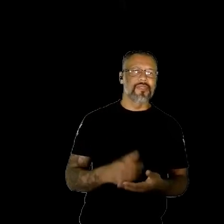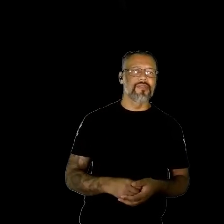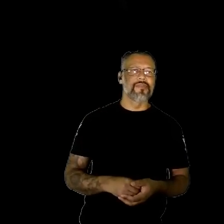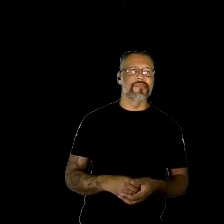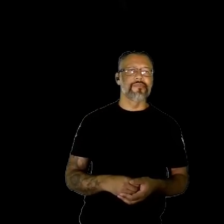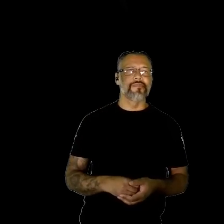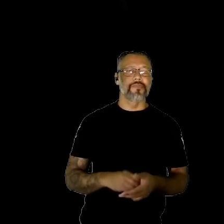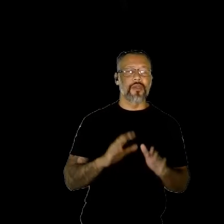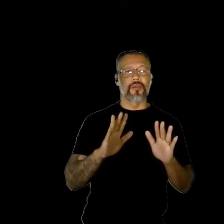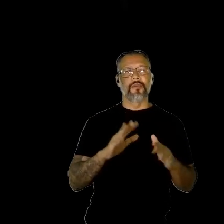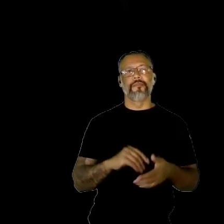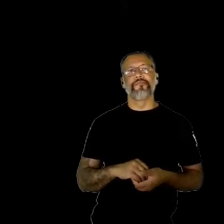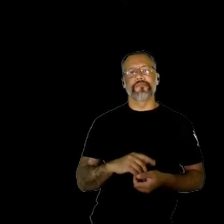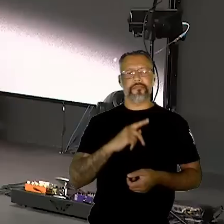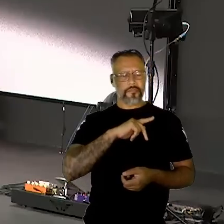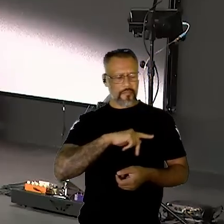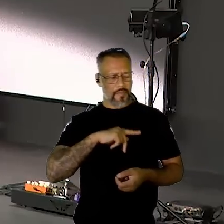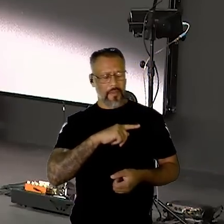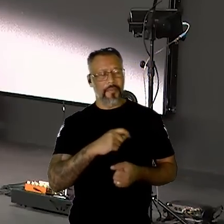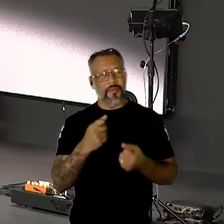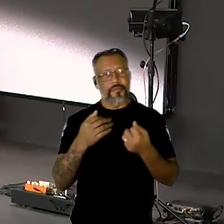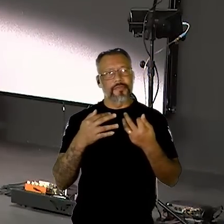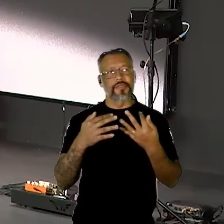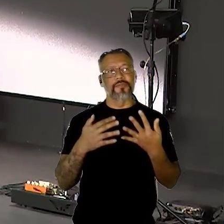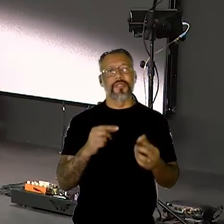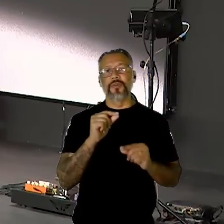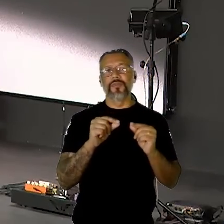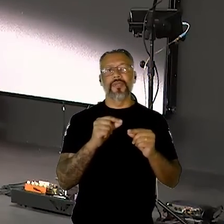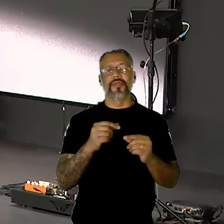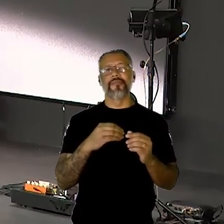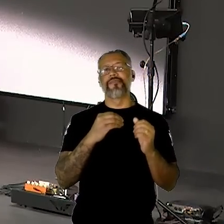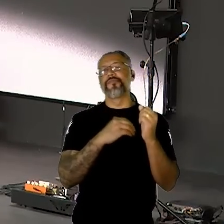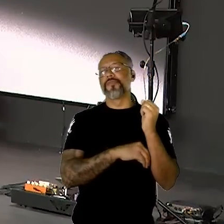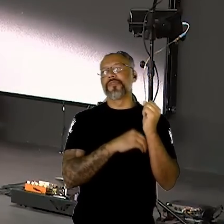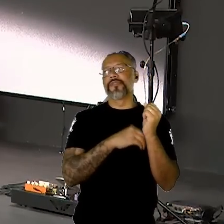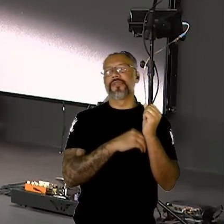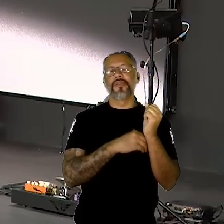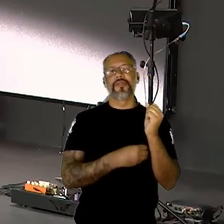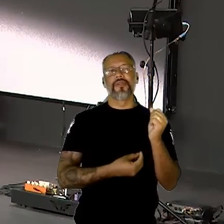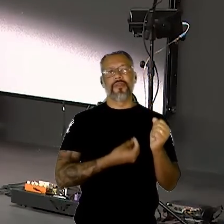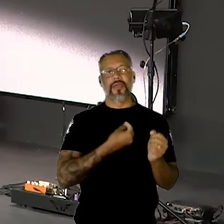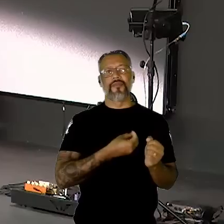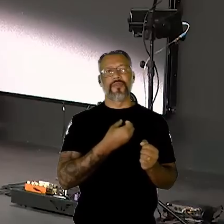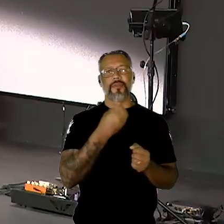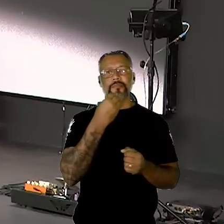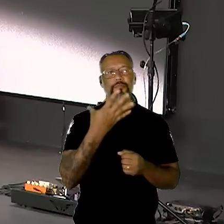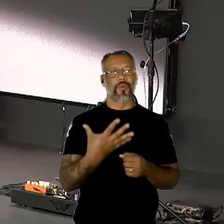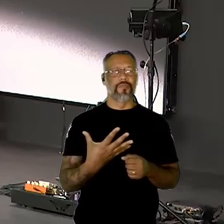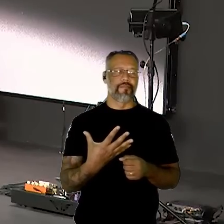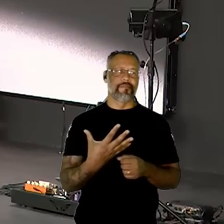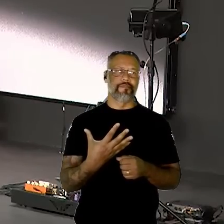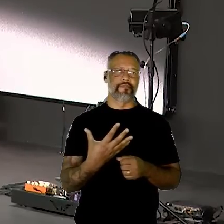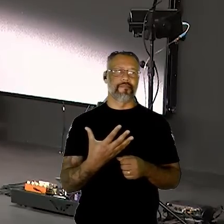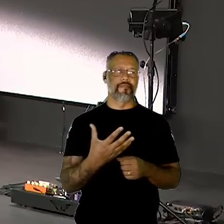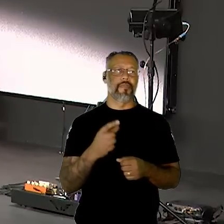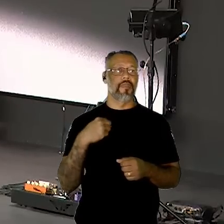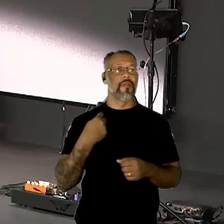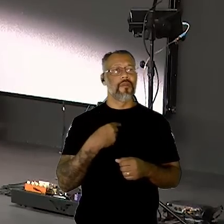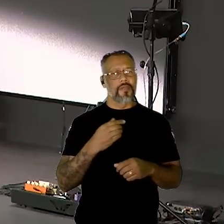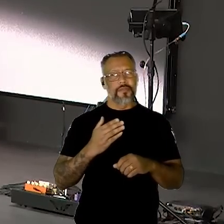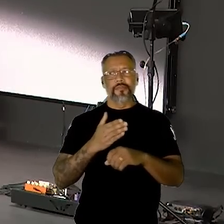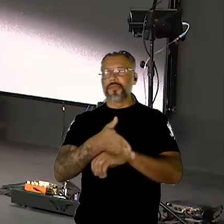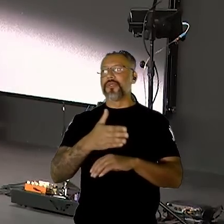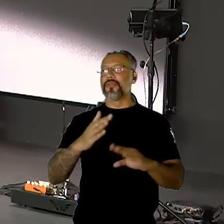está dizendo é o segredo de uma vida bem sucedida a gente vem a igreja ouve um